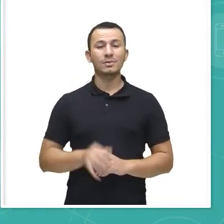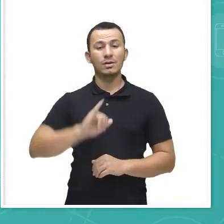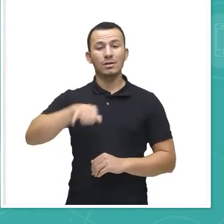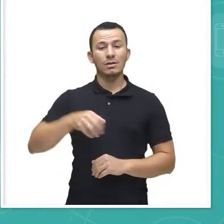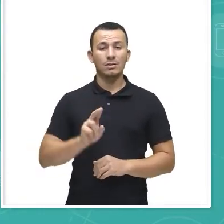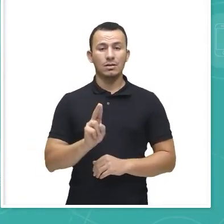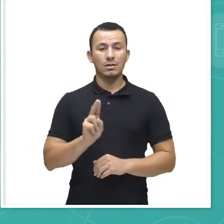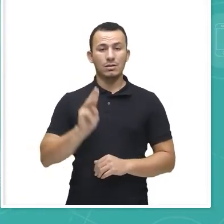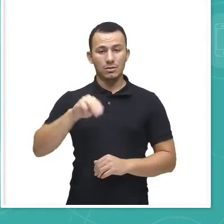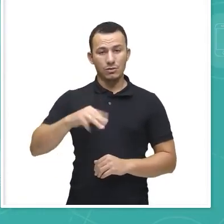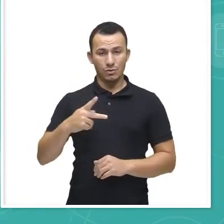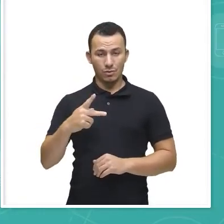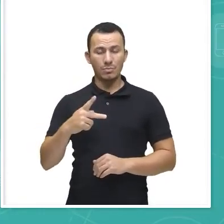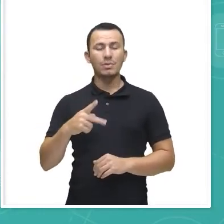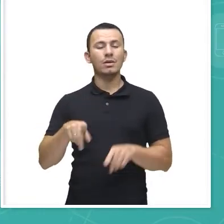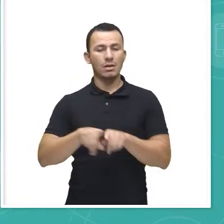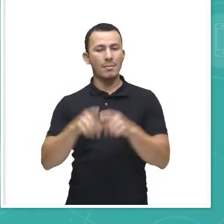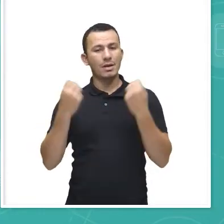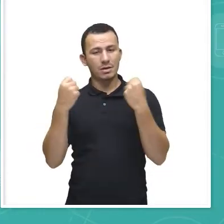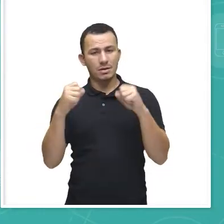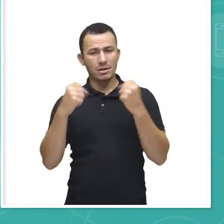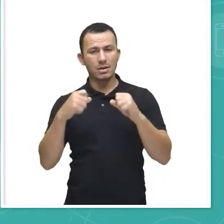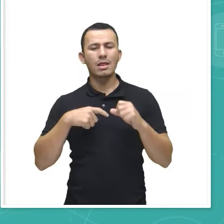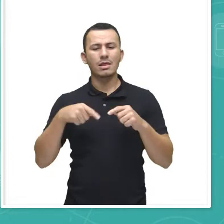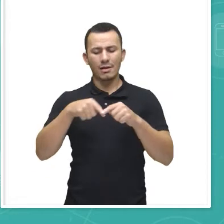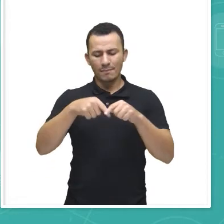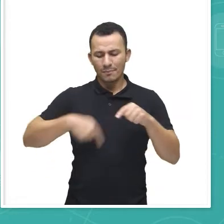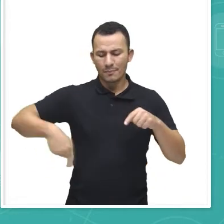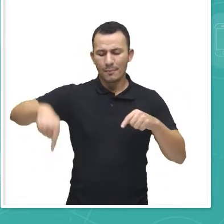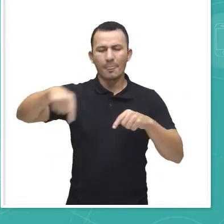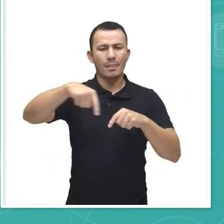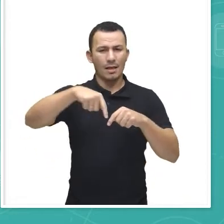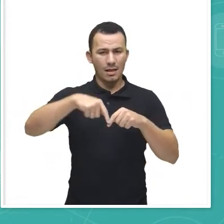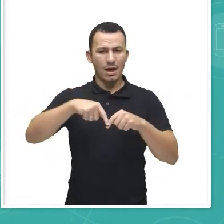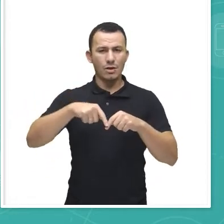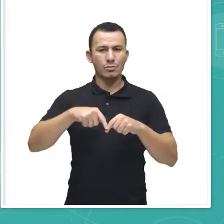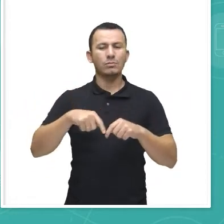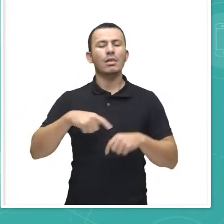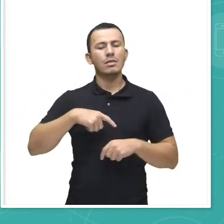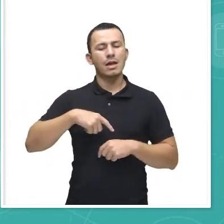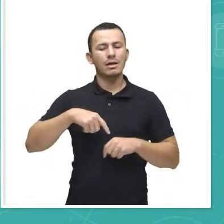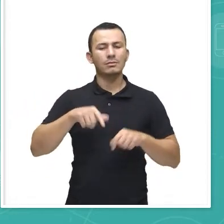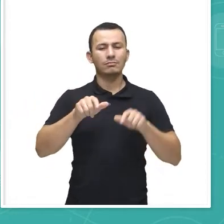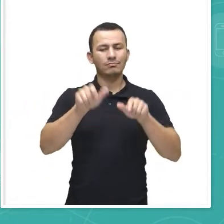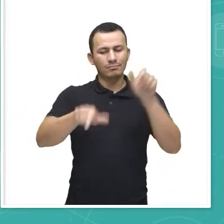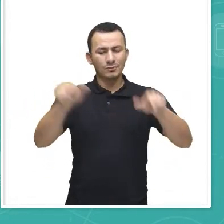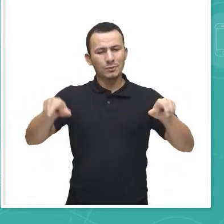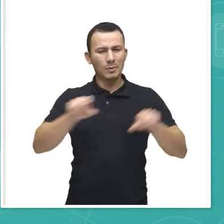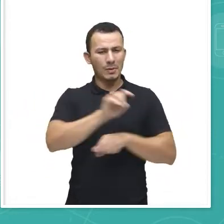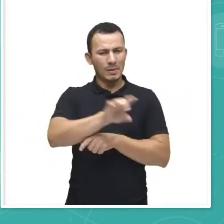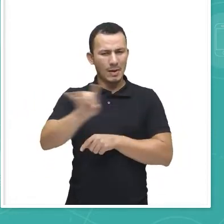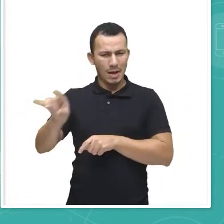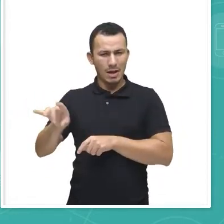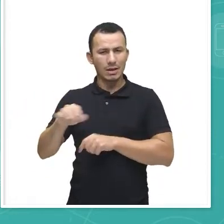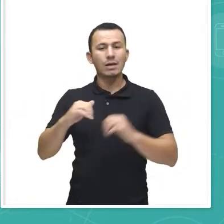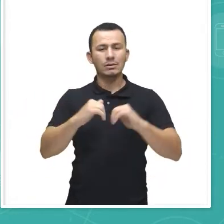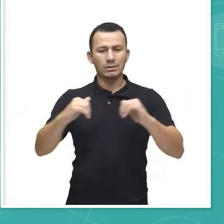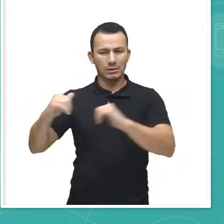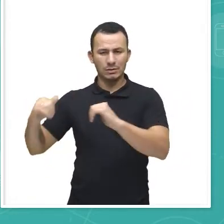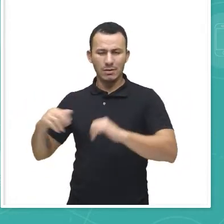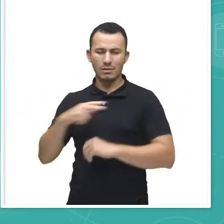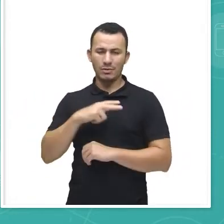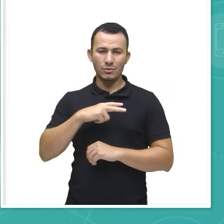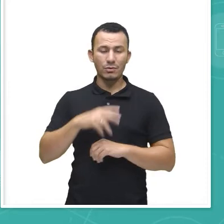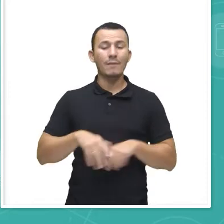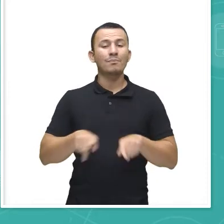exercícios aeróbicos, utilizando mini trampolim elástico individual. Ele promove o fortalecimento muscular e queima de